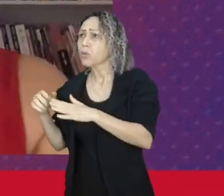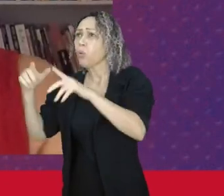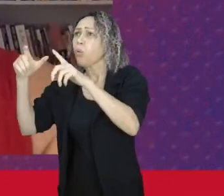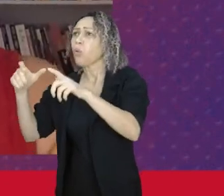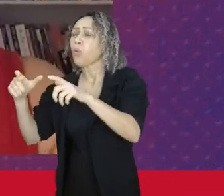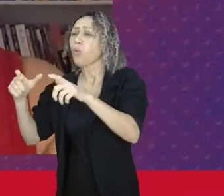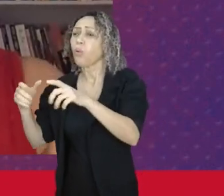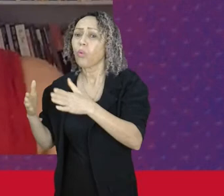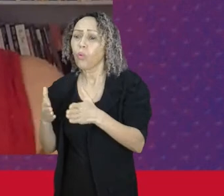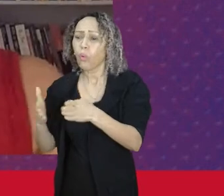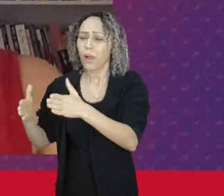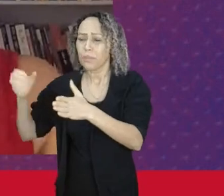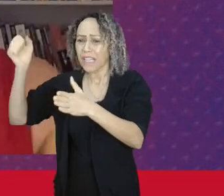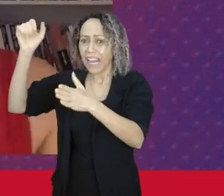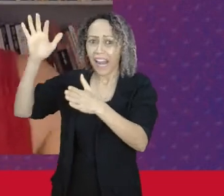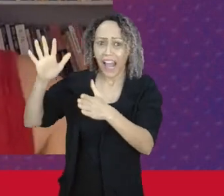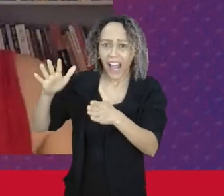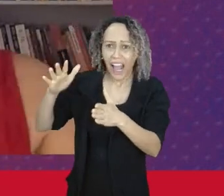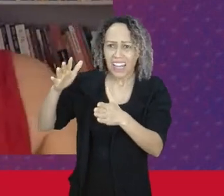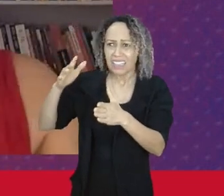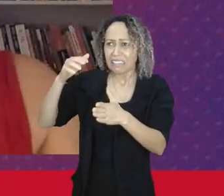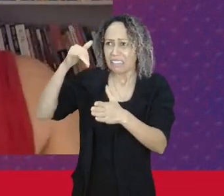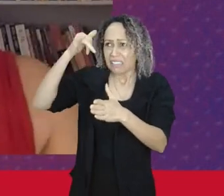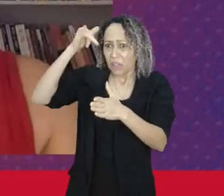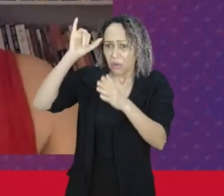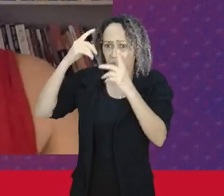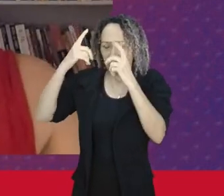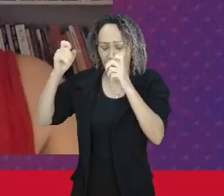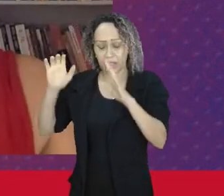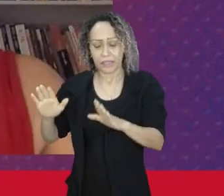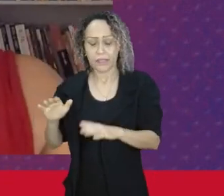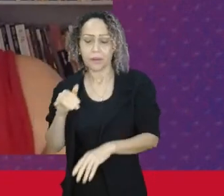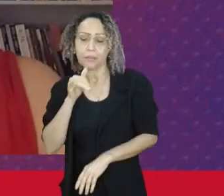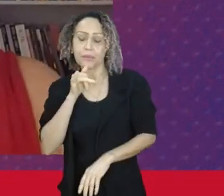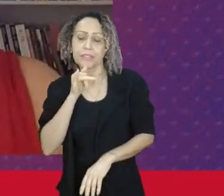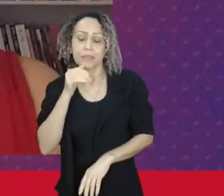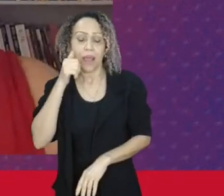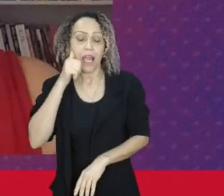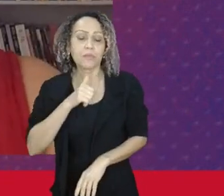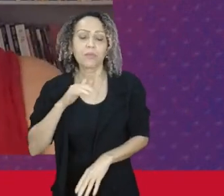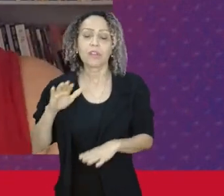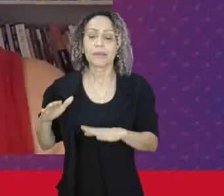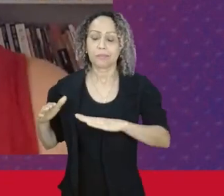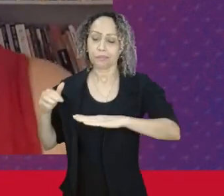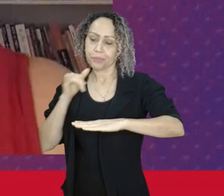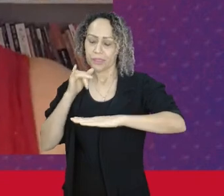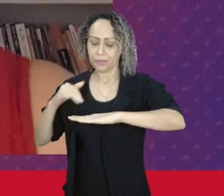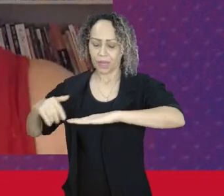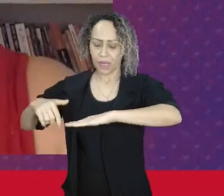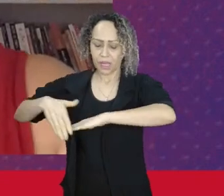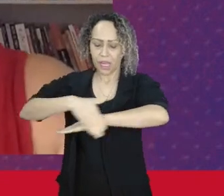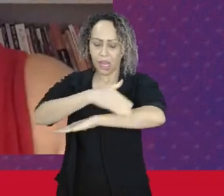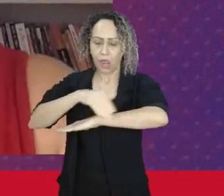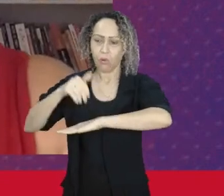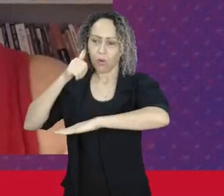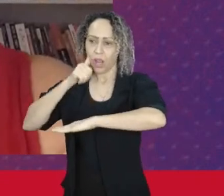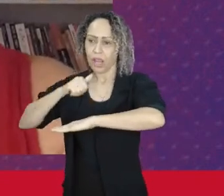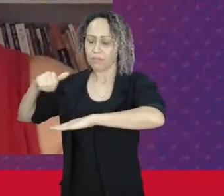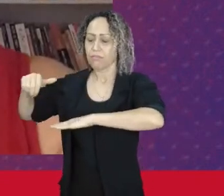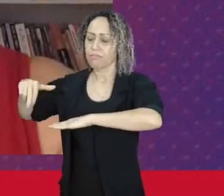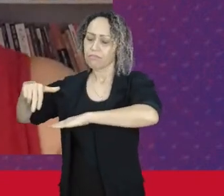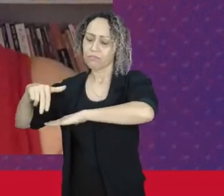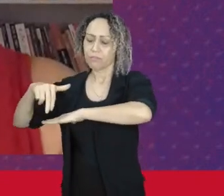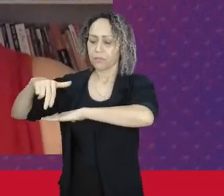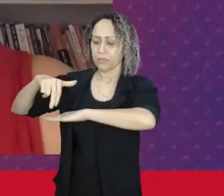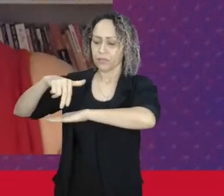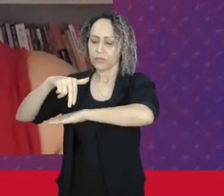meio da rua, no leito carroçável, ao invés de andar na calçada, porque esse lugar é mais